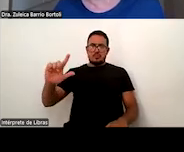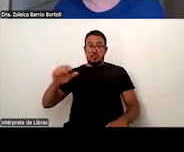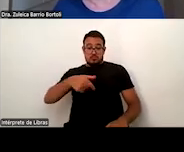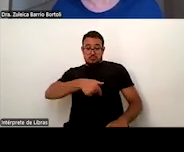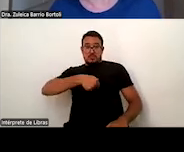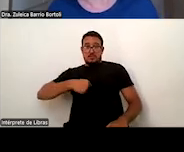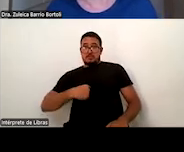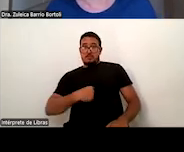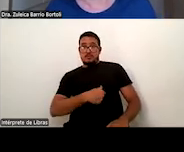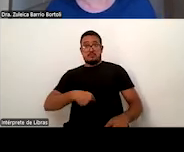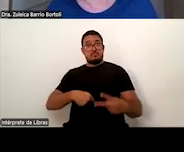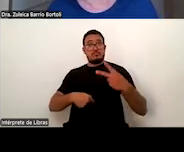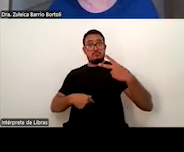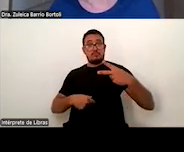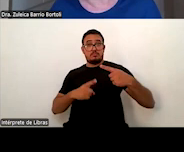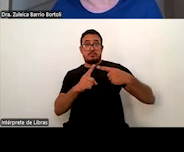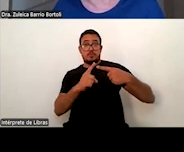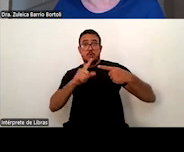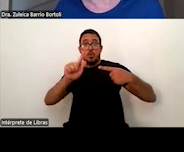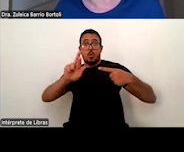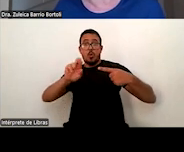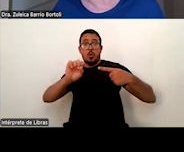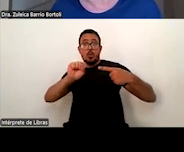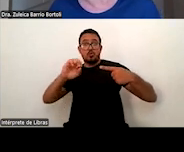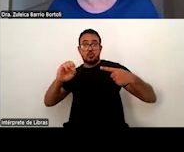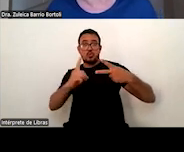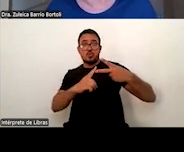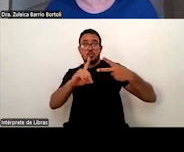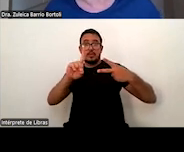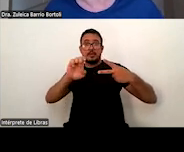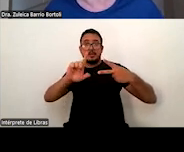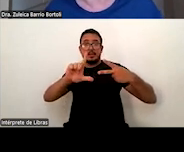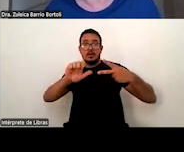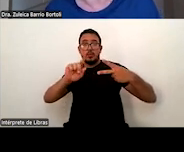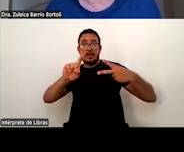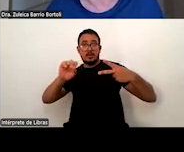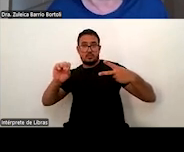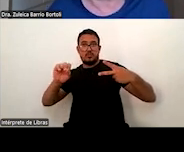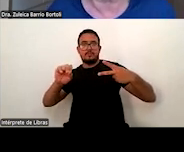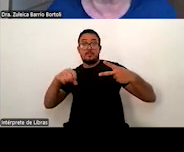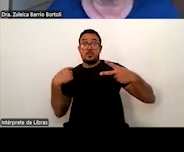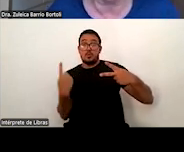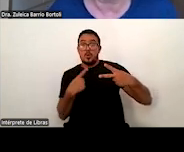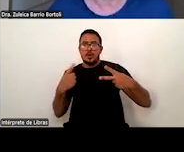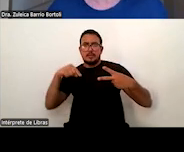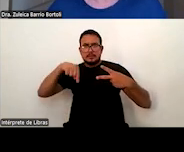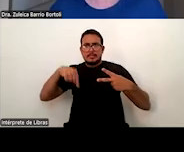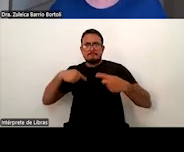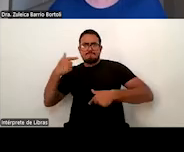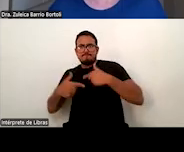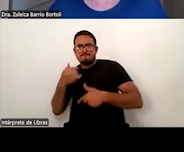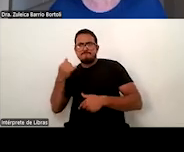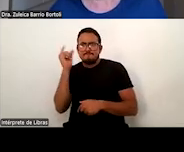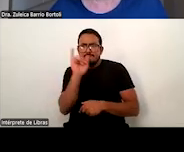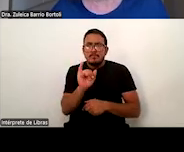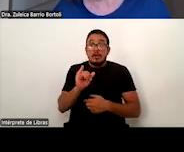delgado. E esse câncer, essa campanha nossa, é uma campanha pro o câncer do intestino grosso, tá? Então,